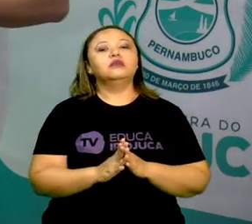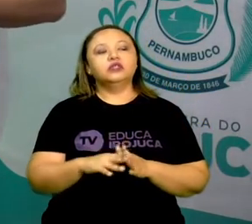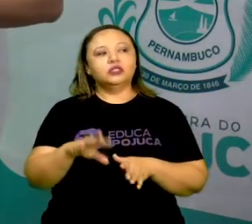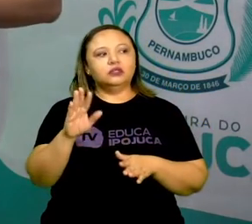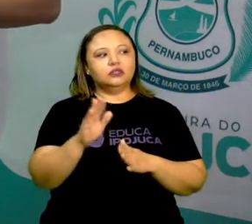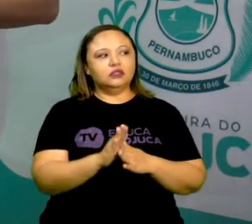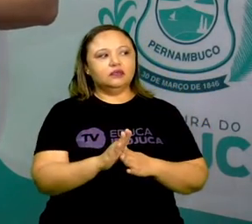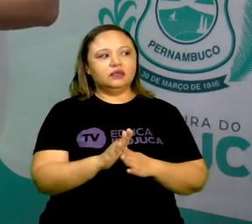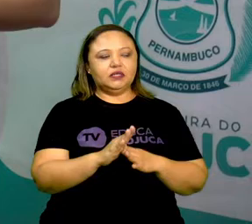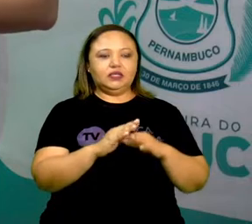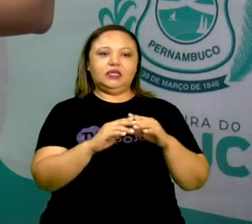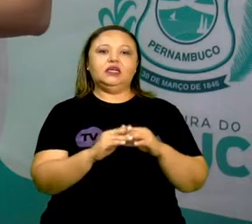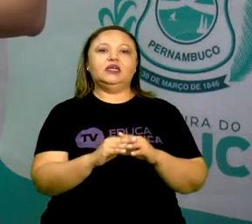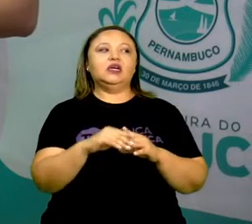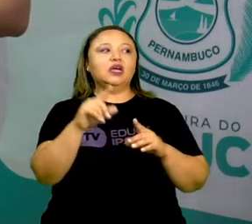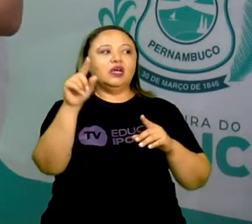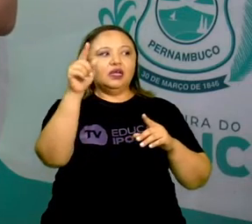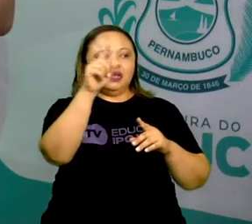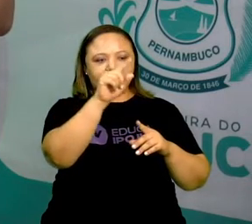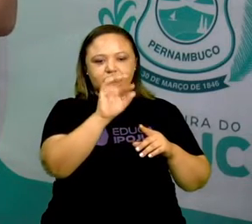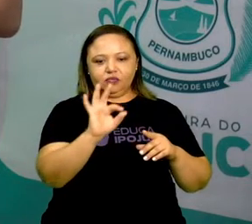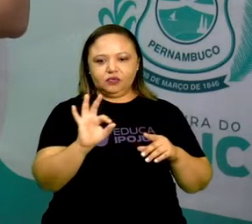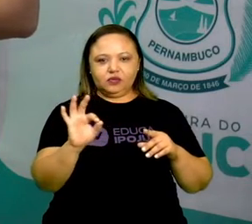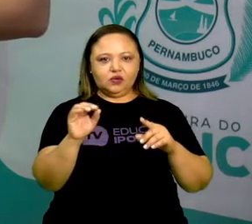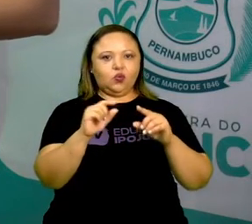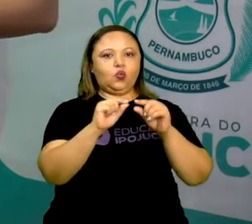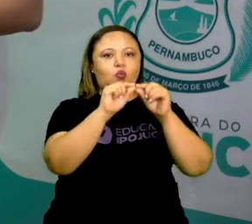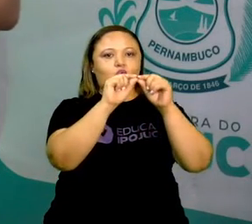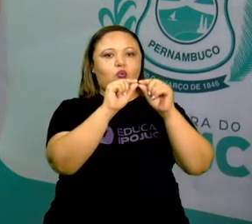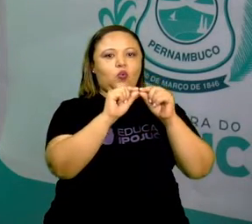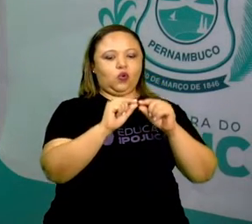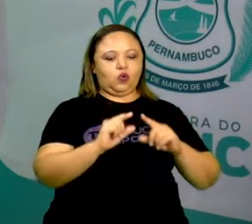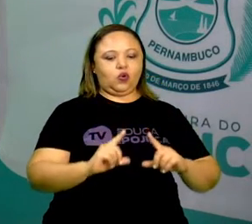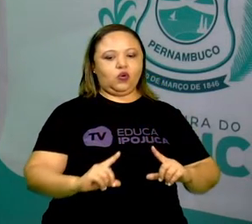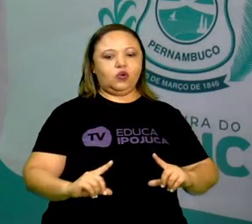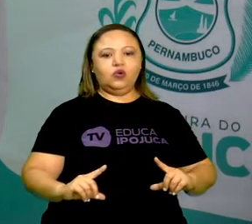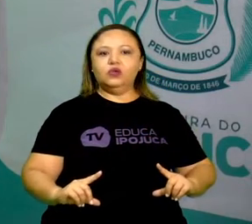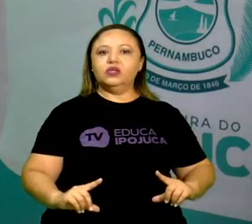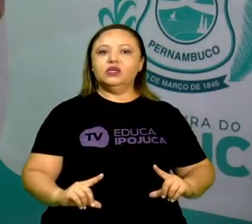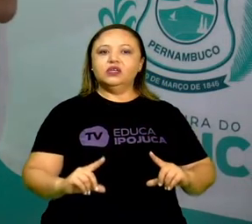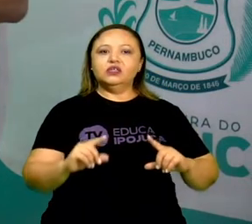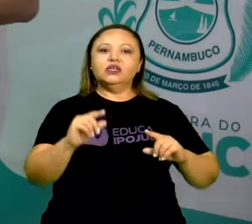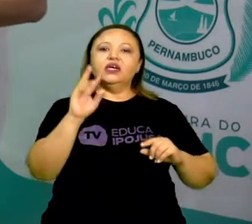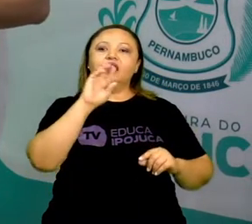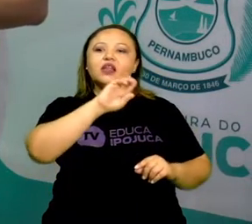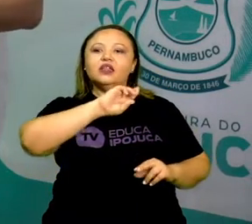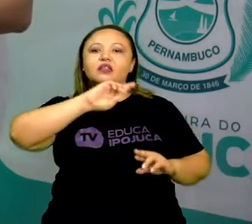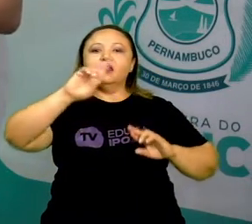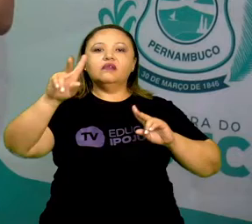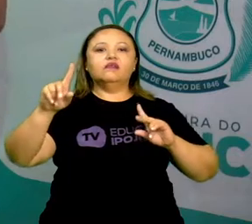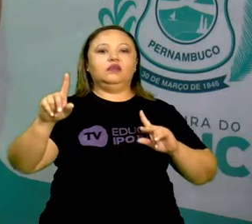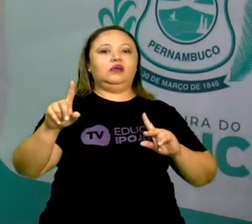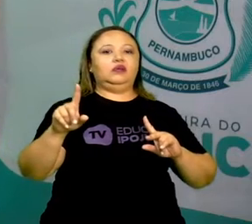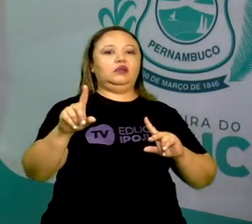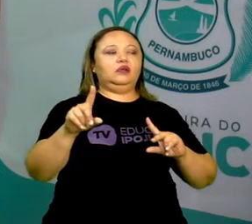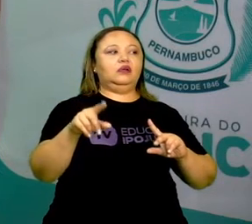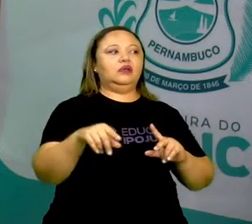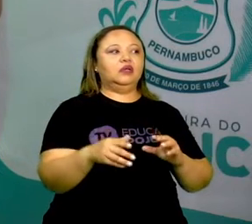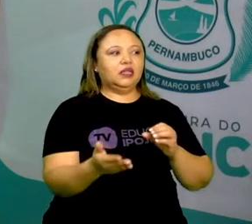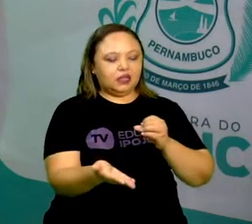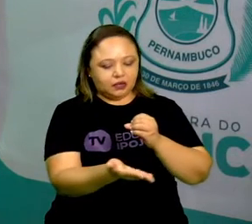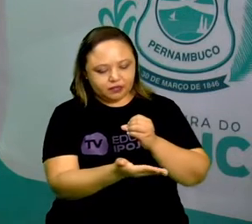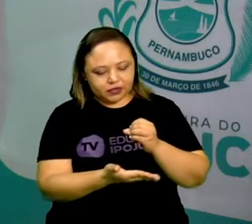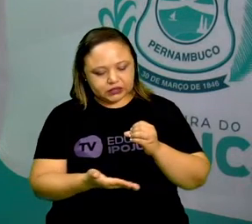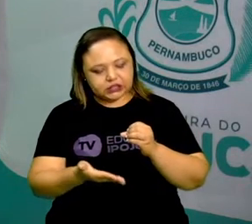lados. Já a planificação do cone, ela é um pouquinho mais diferente. Por quê? Porque ela tem a